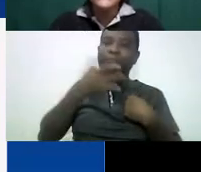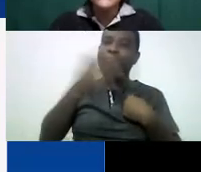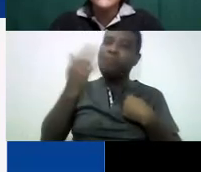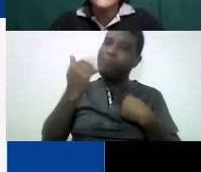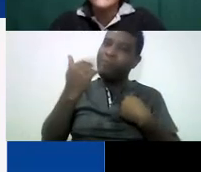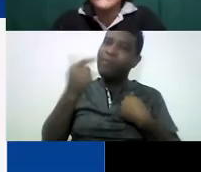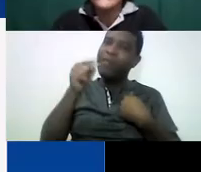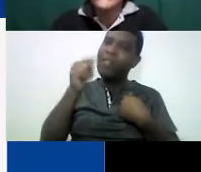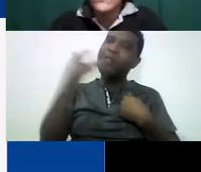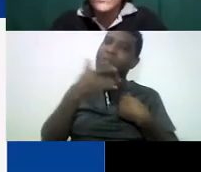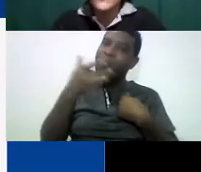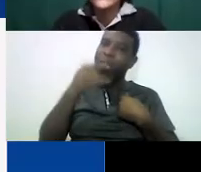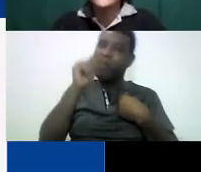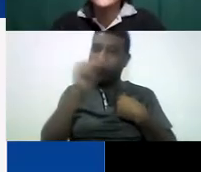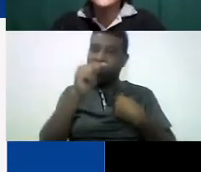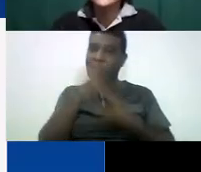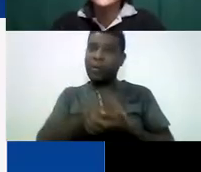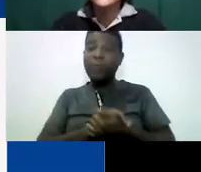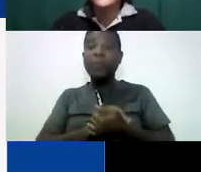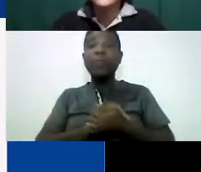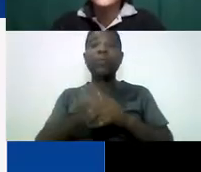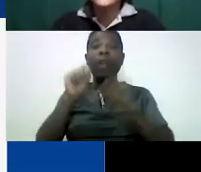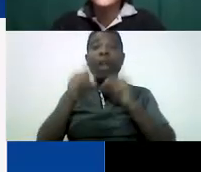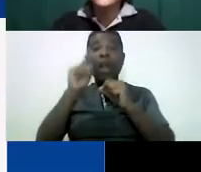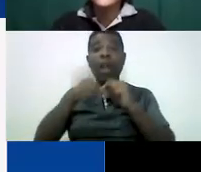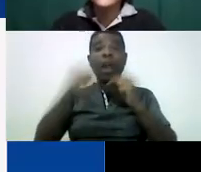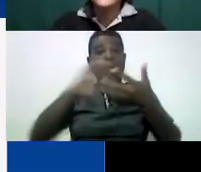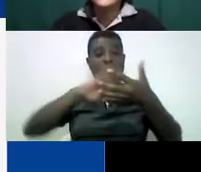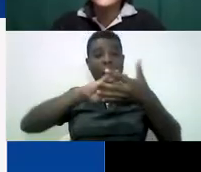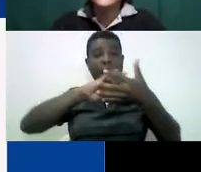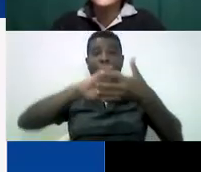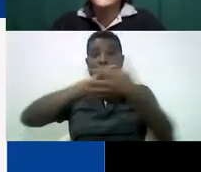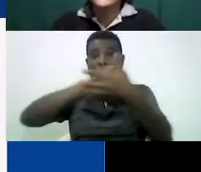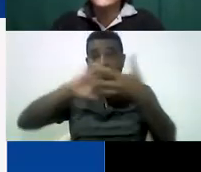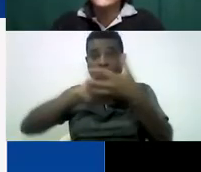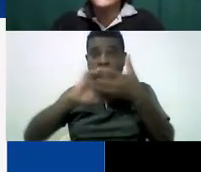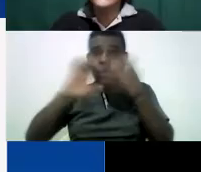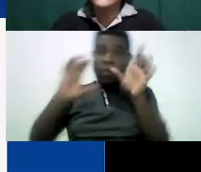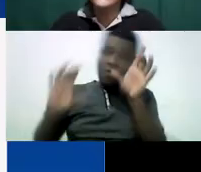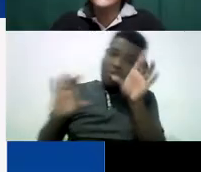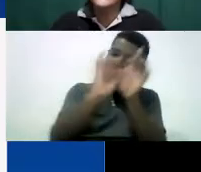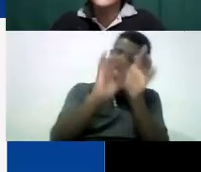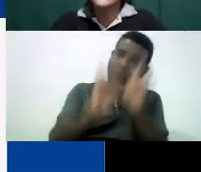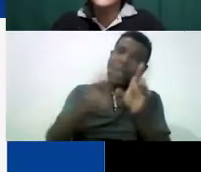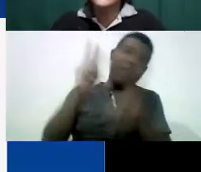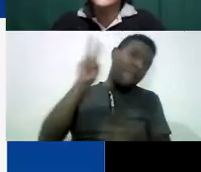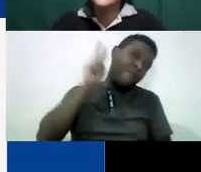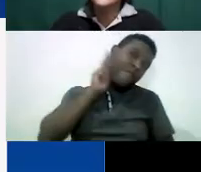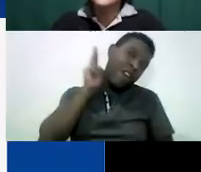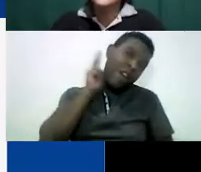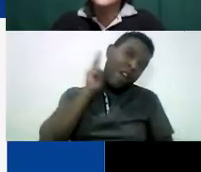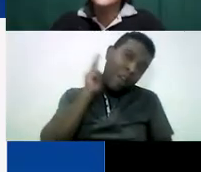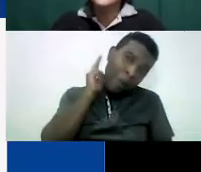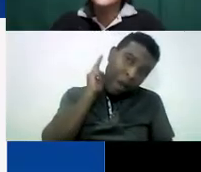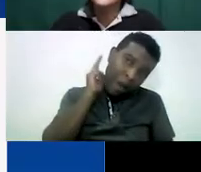bem inseridos diretamente sobre as vértebras, e eles ajudam a flexionar o pescoço e também ajudam na estabilidade da